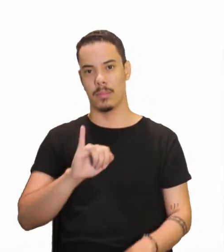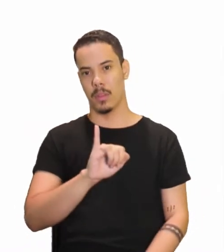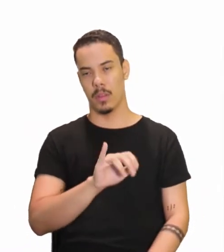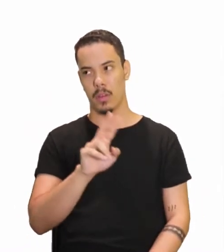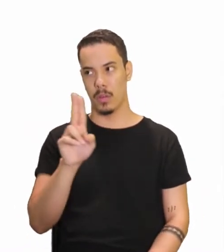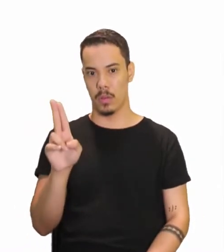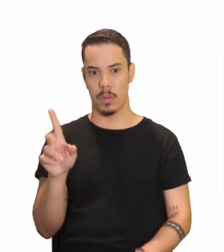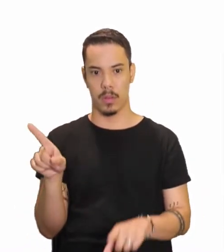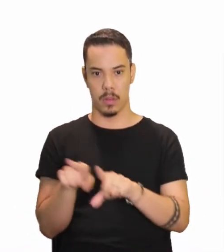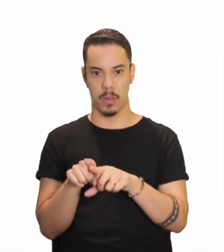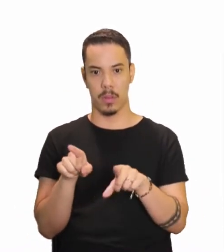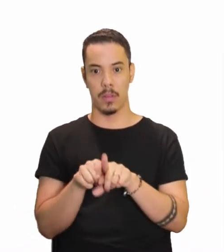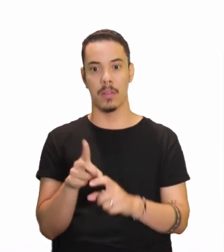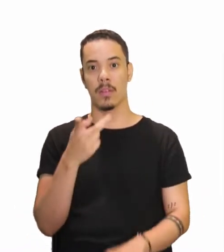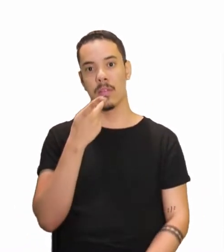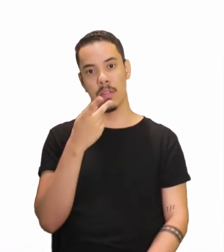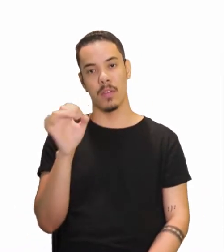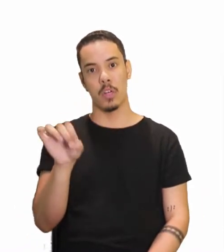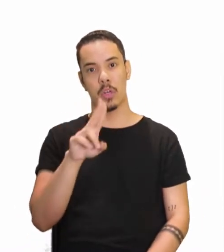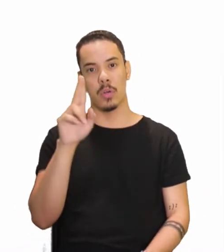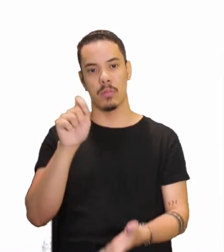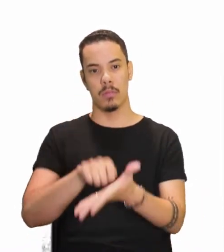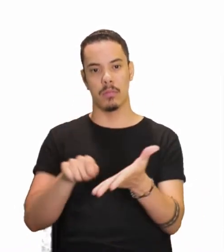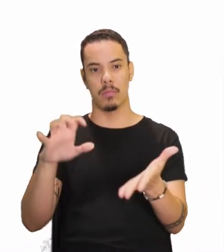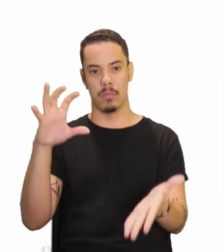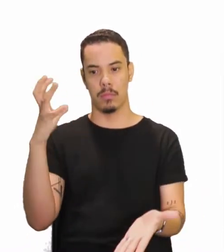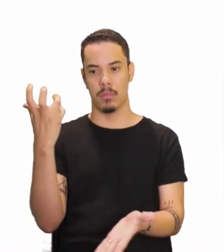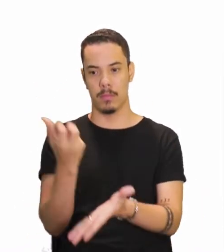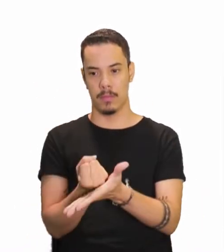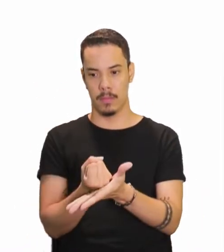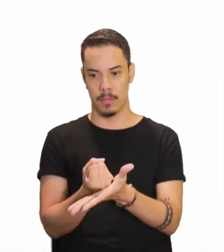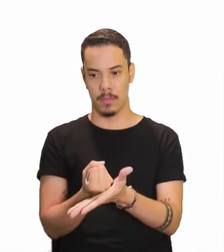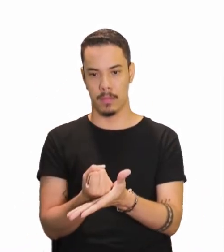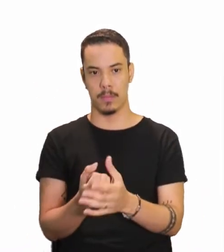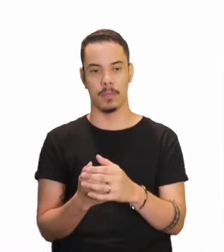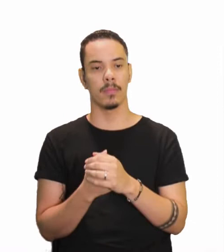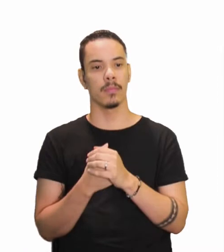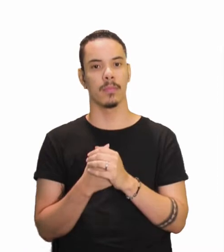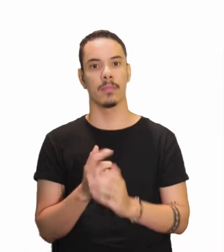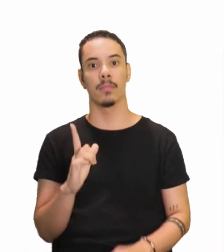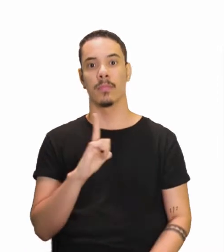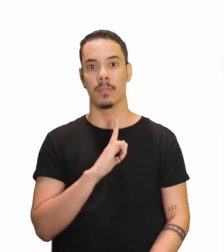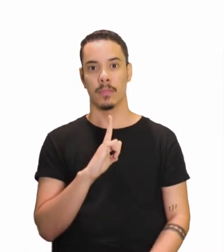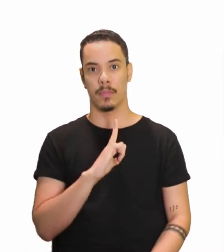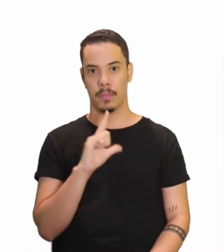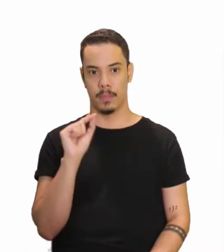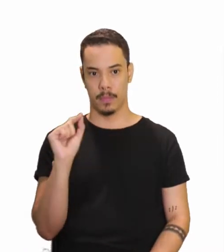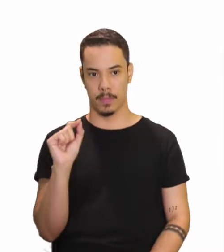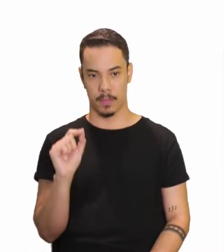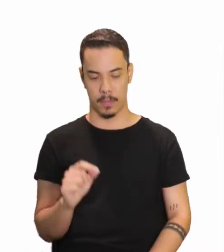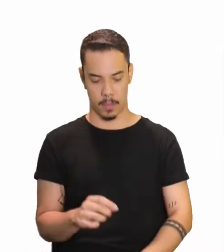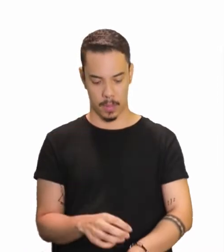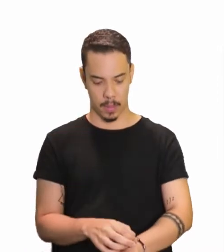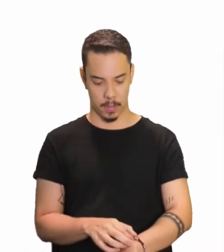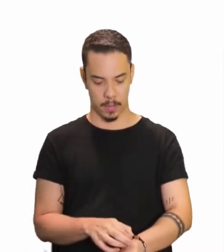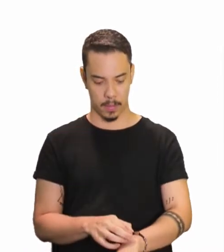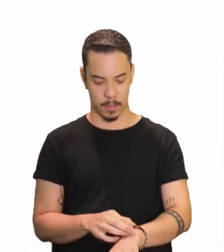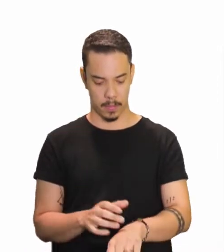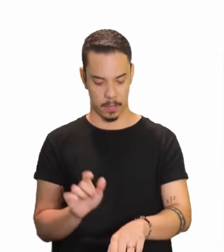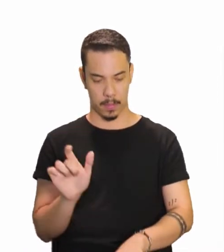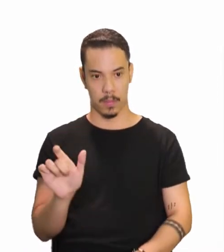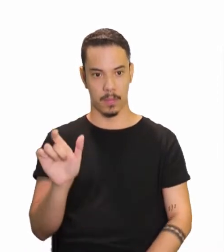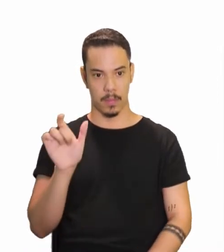U faladas ou escritas. Temos aqui o seguinte, na